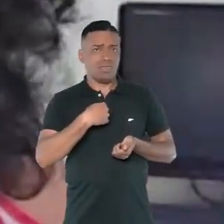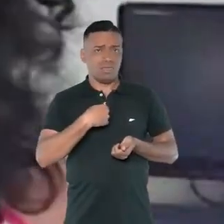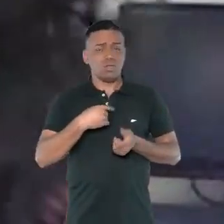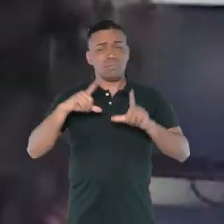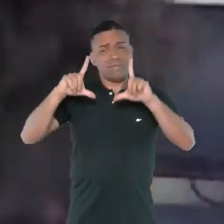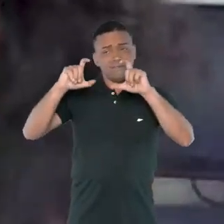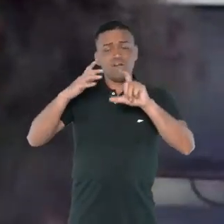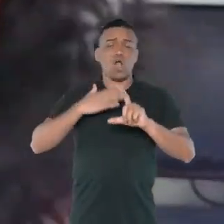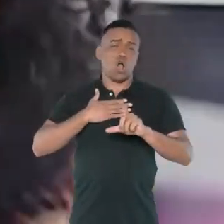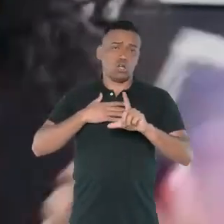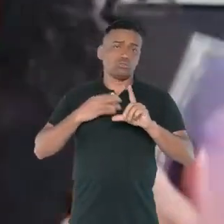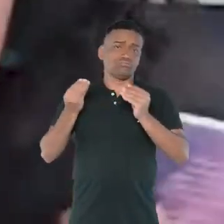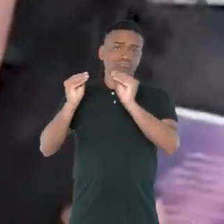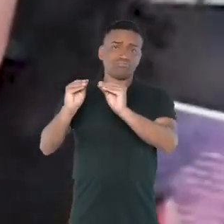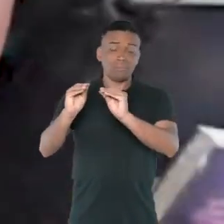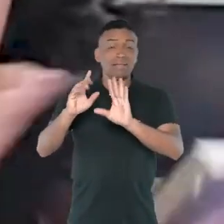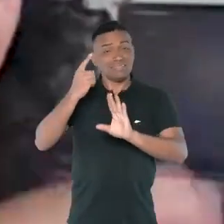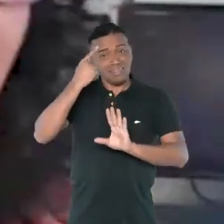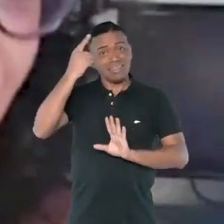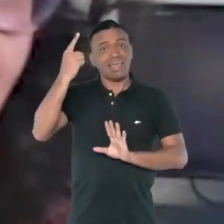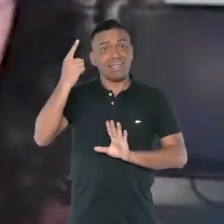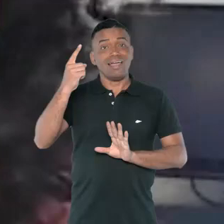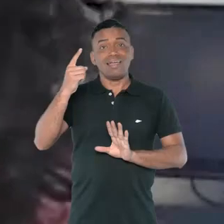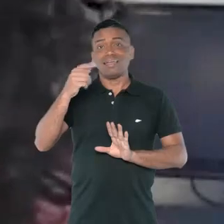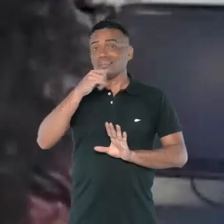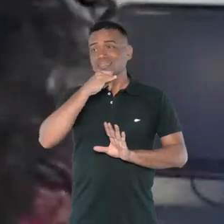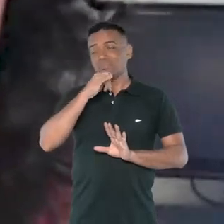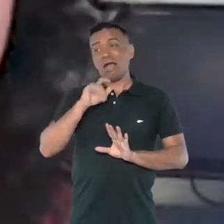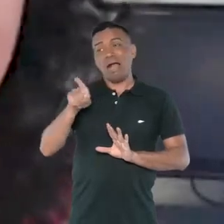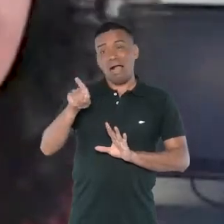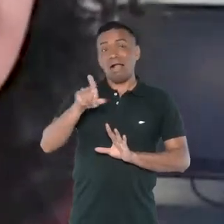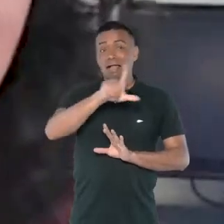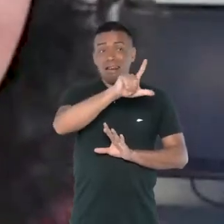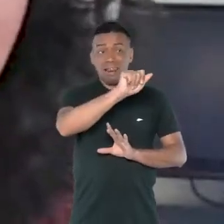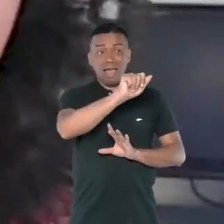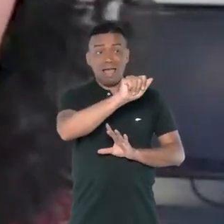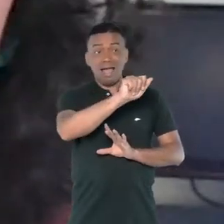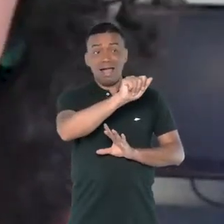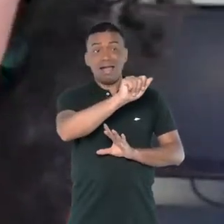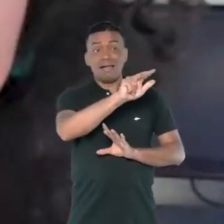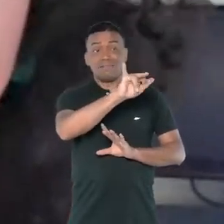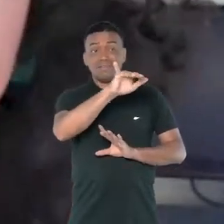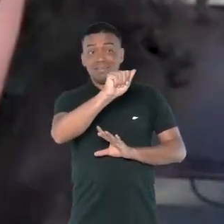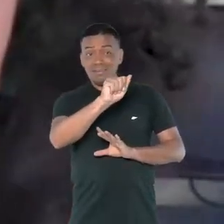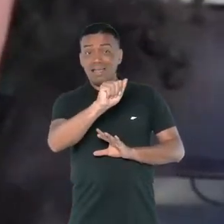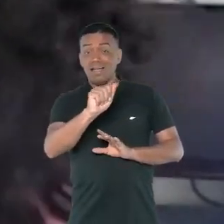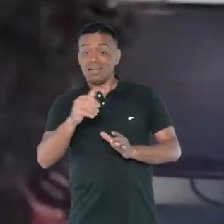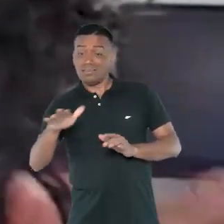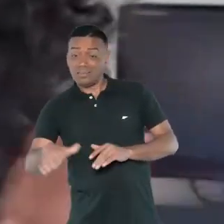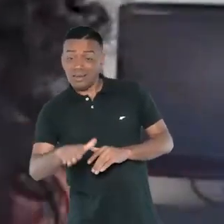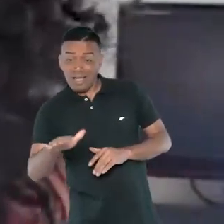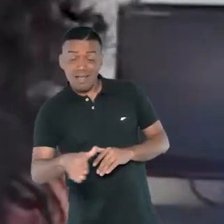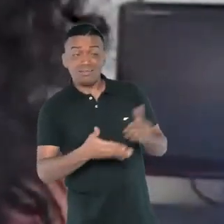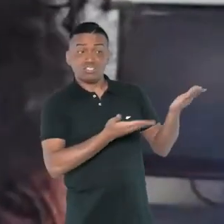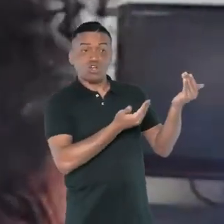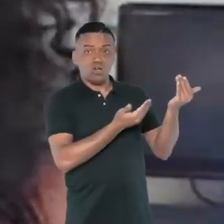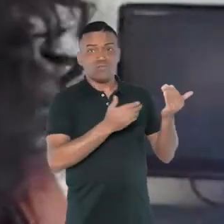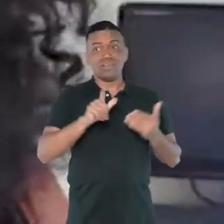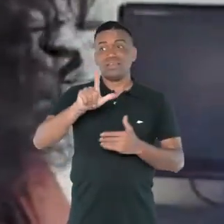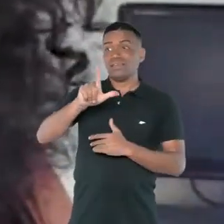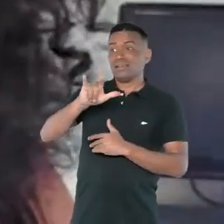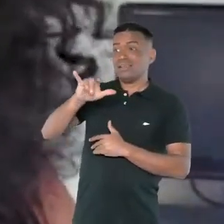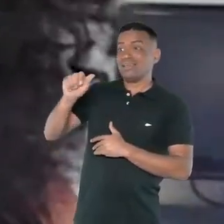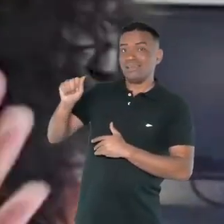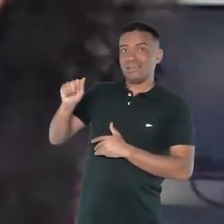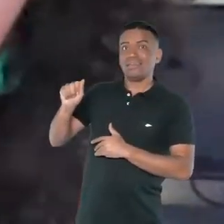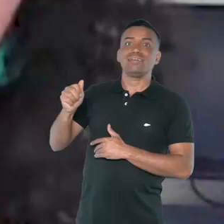pseudônimo oculto, né? As pessoas sabem que sou eu, tá aqui a minha foto e tal. Mas a ideia o bibliotecário pegar e falar, Lavínia é